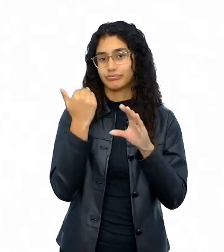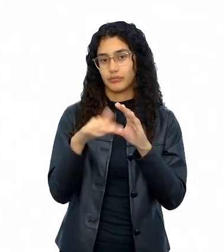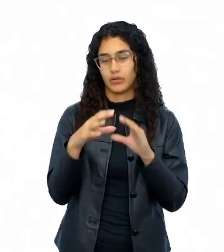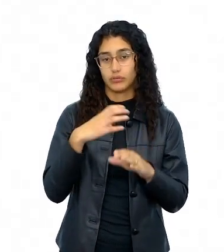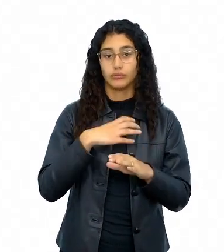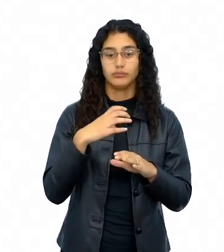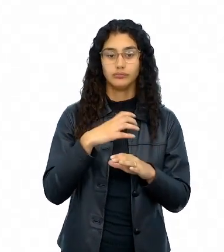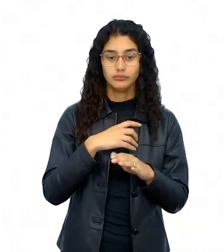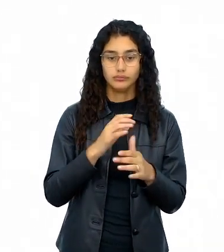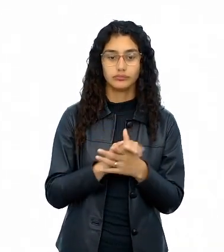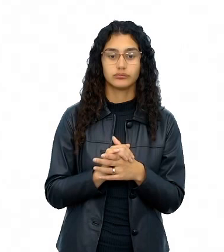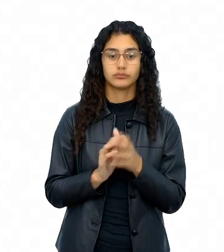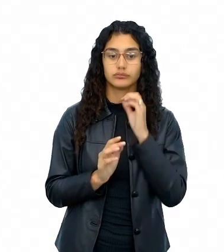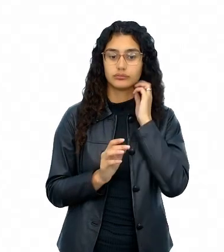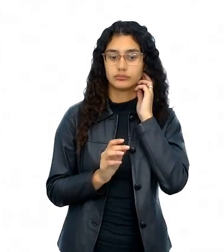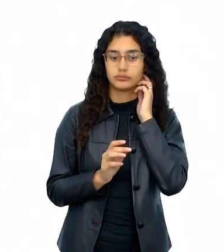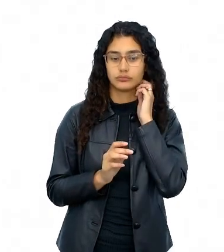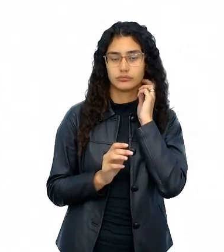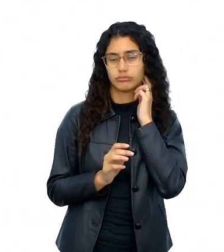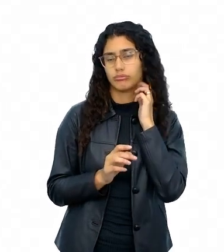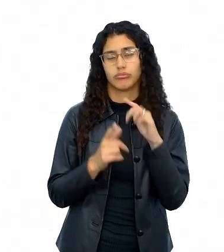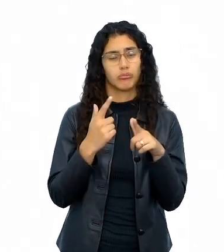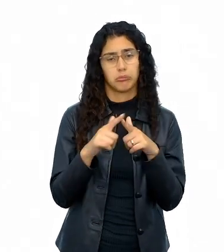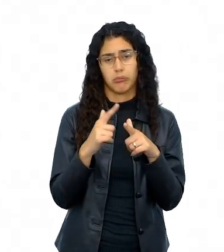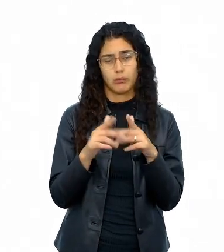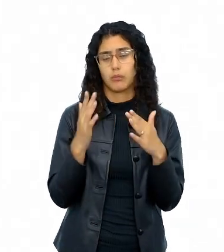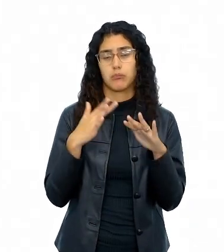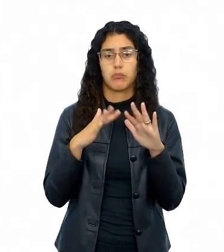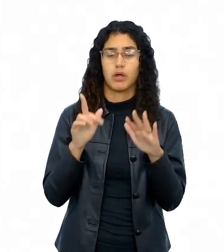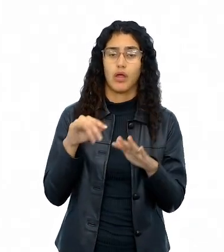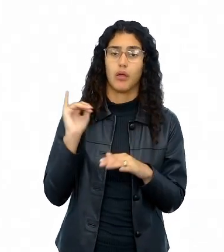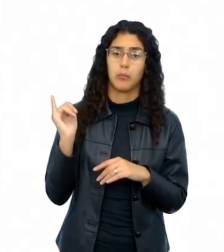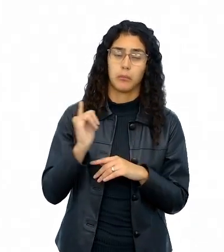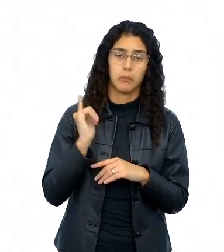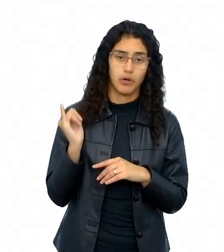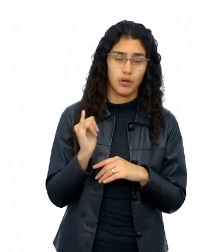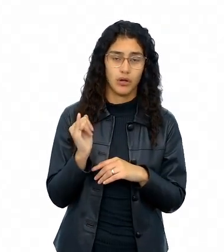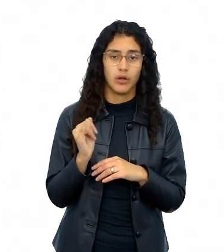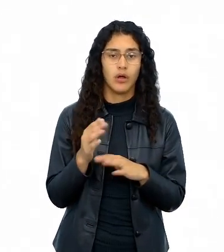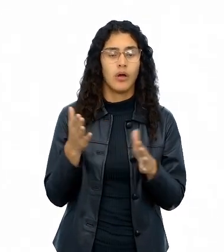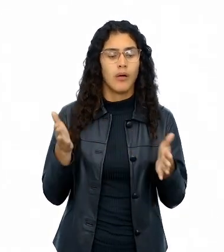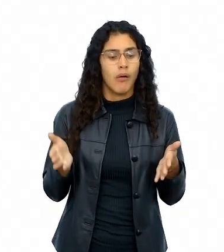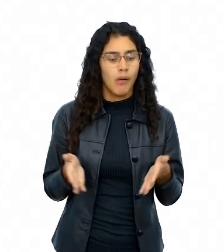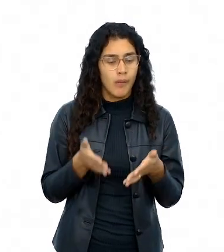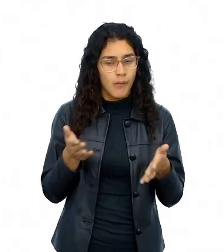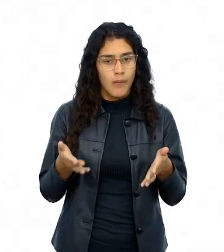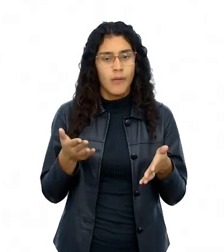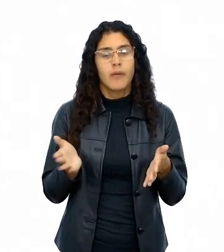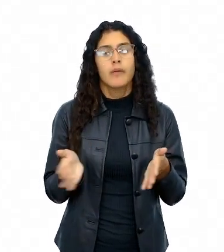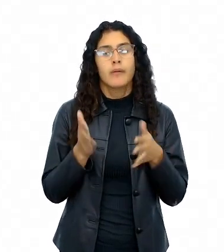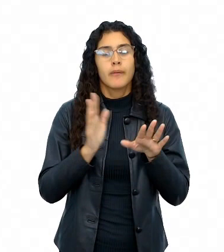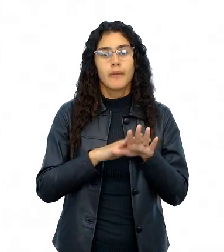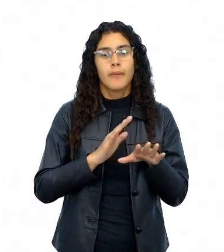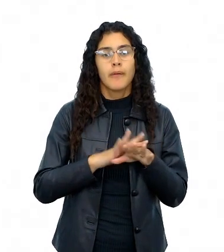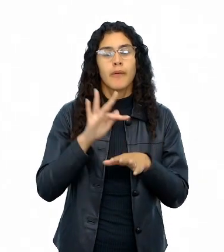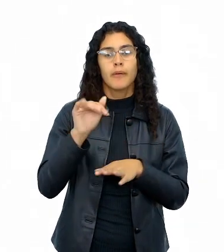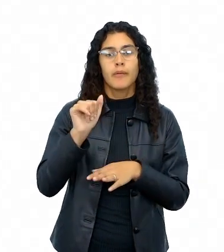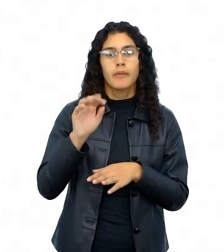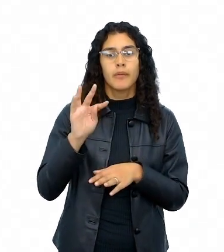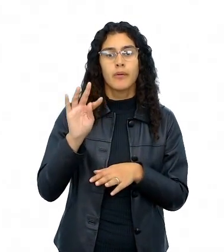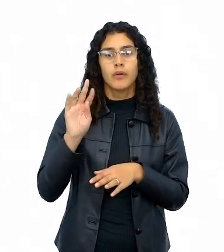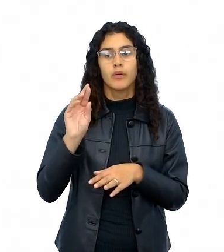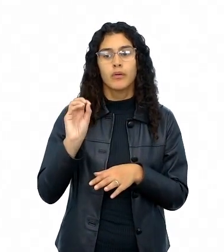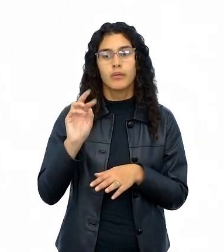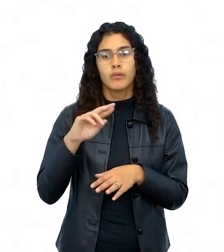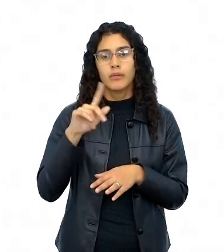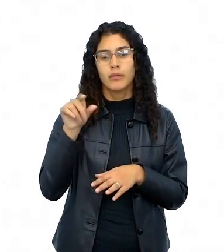fórmula de Bhaskara, sem problema. Mas é importante insistir lá na faturação para